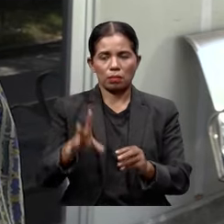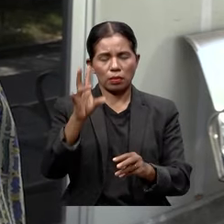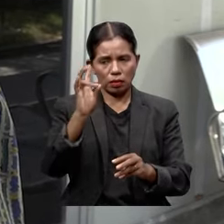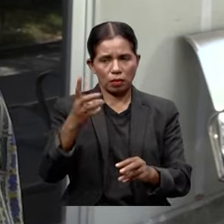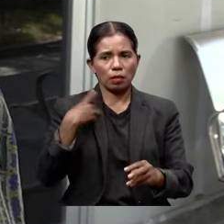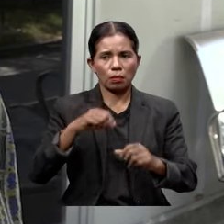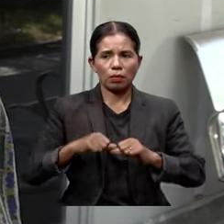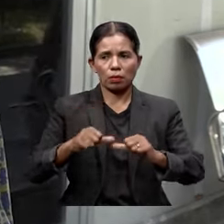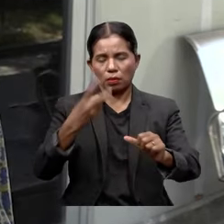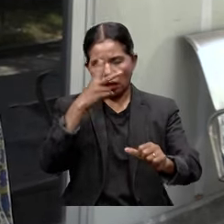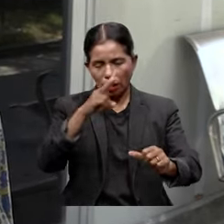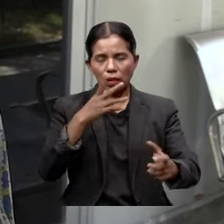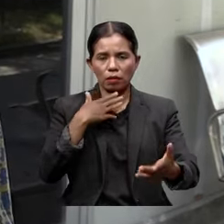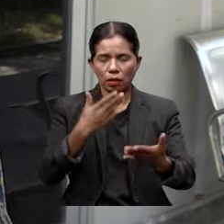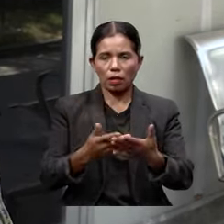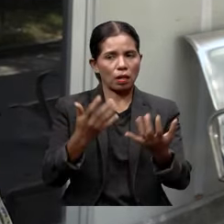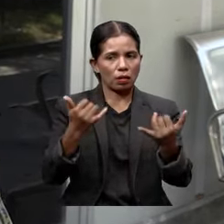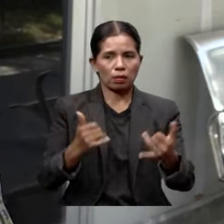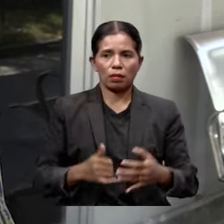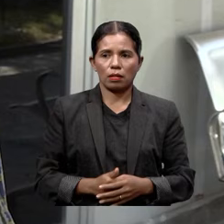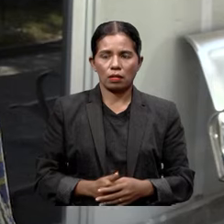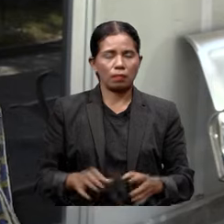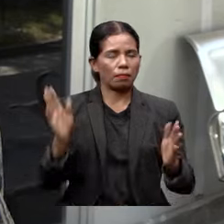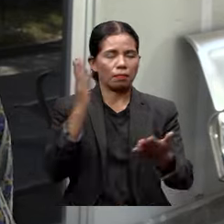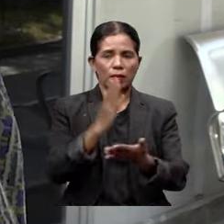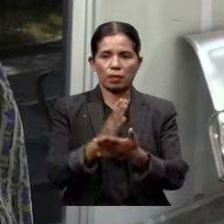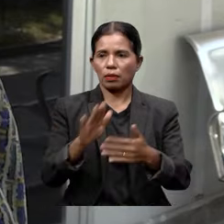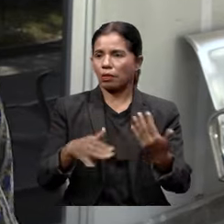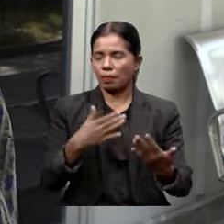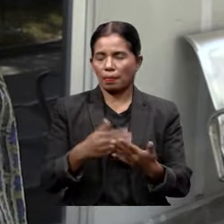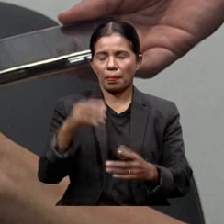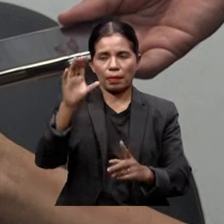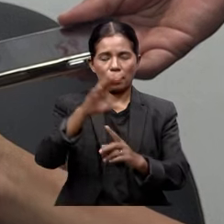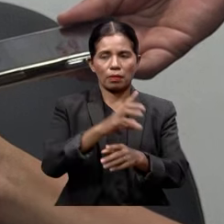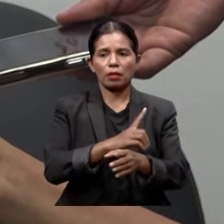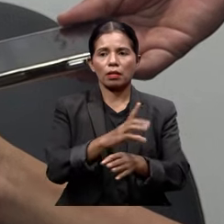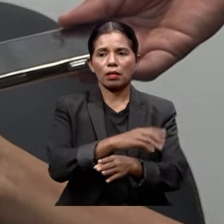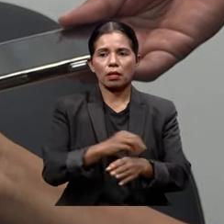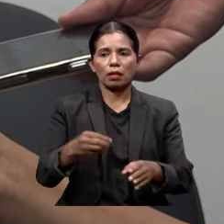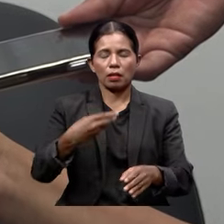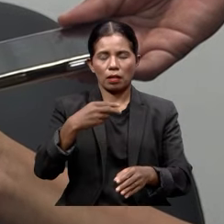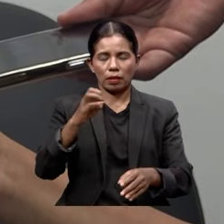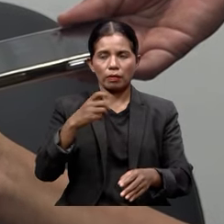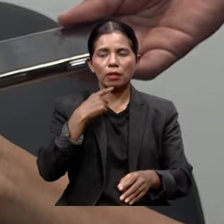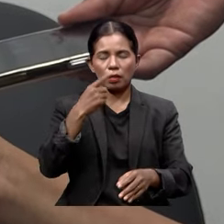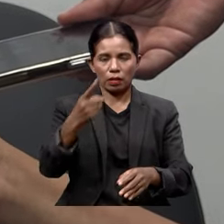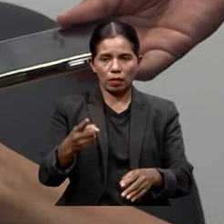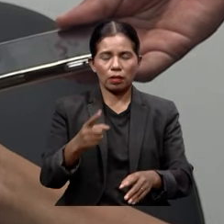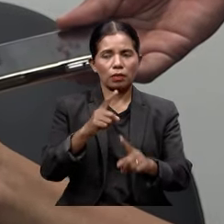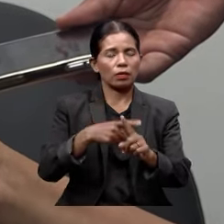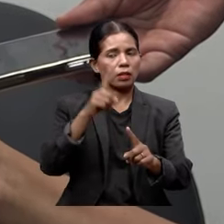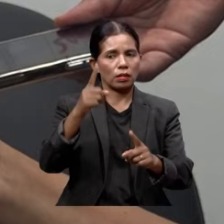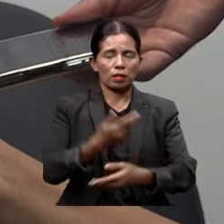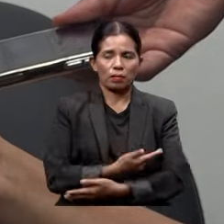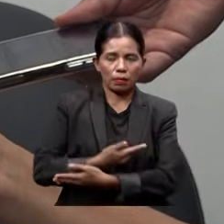akami quando tumba ne dia. Agora é para total. Antes ne chef departamento maternidade hainge veha teten durante fulang ida